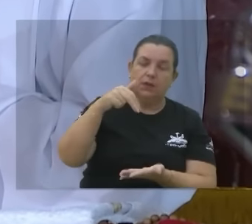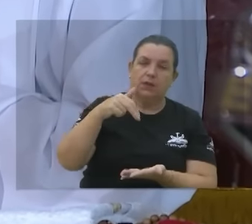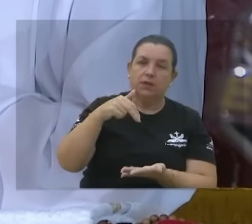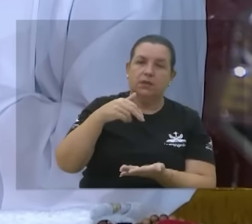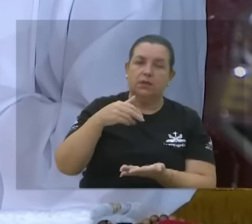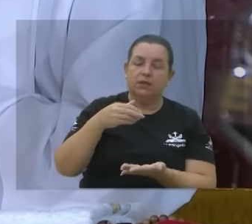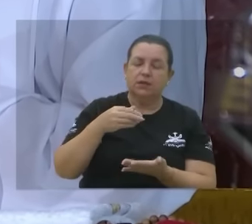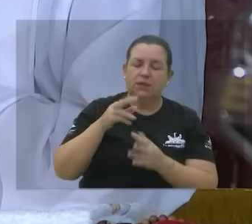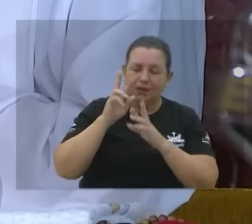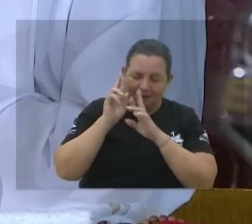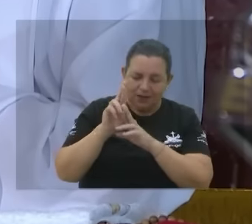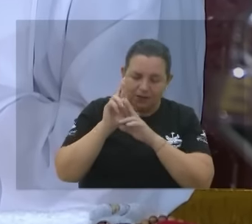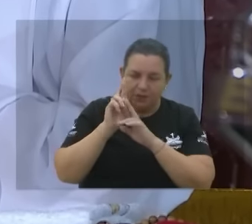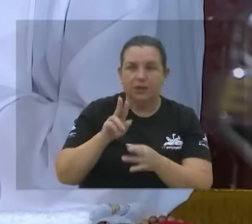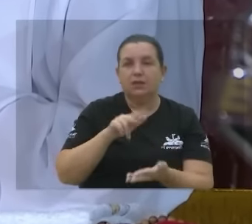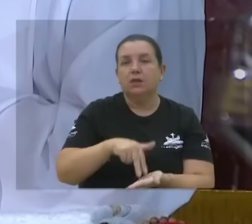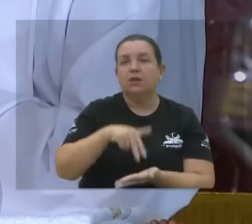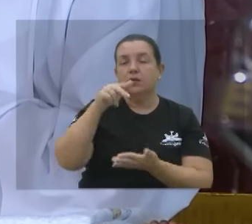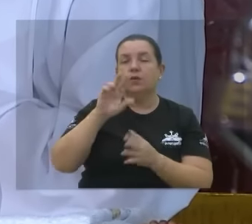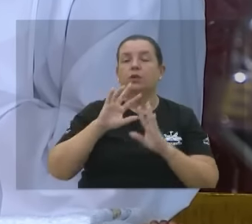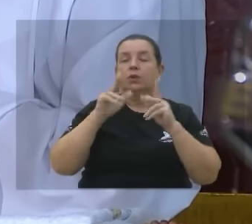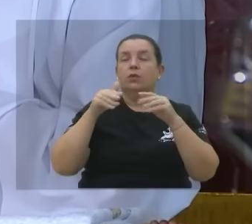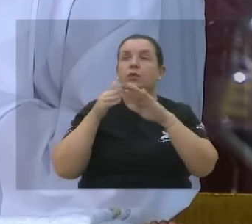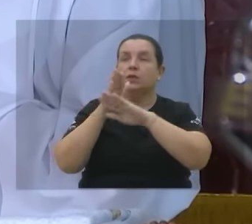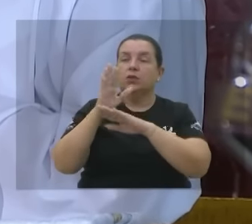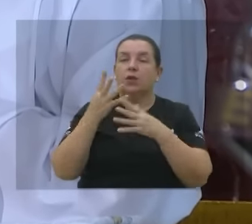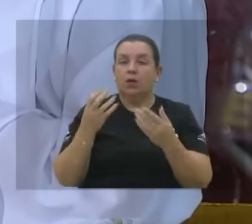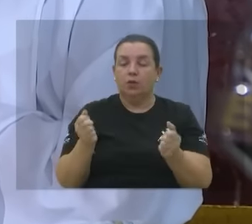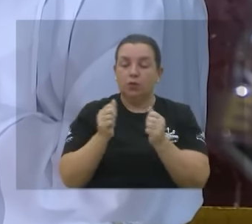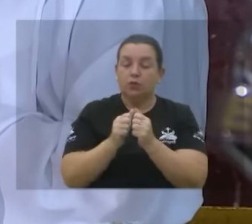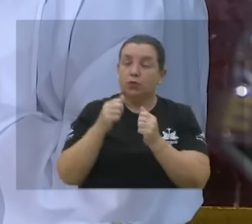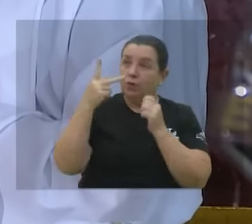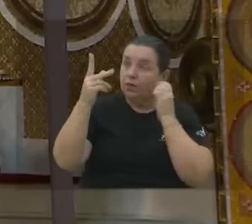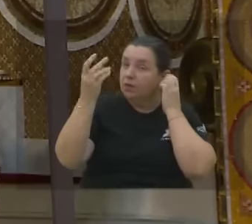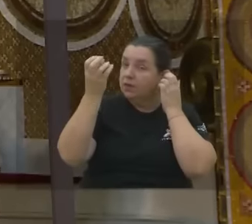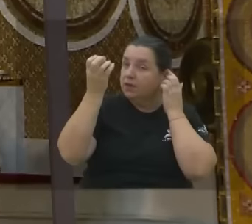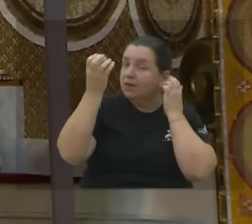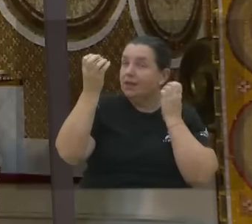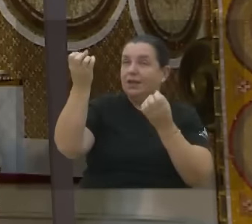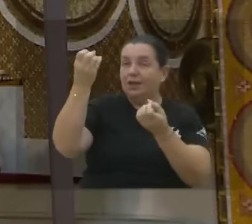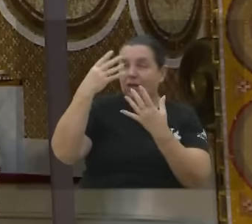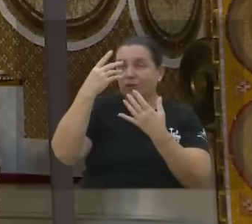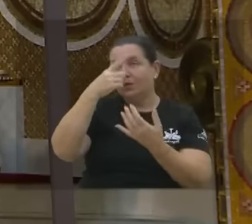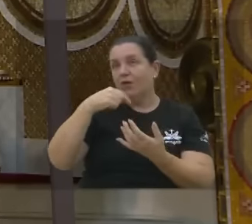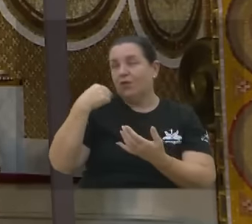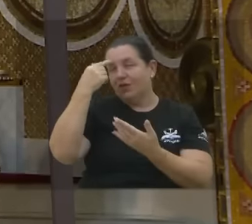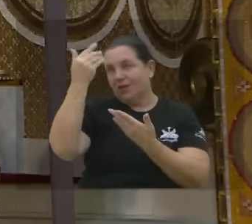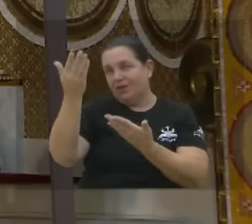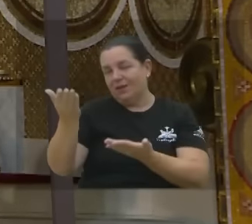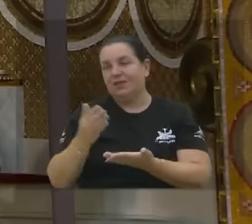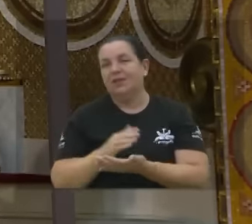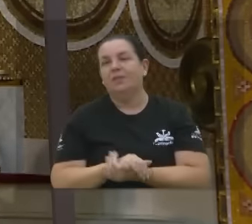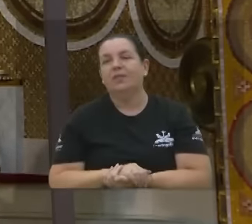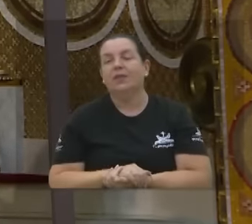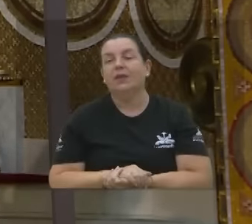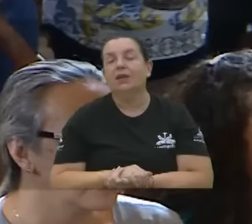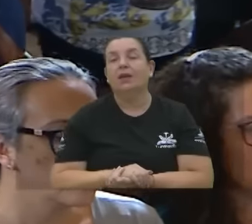de todos os que partiram desta vida. Acolhei-os junto a vós, na luz da vossa